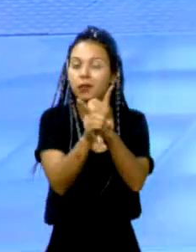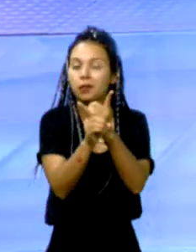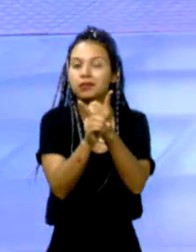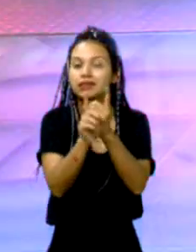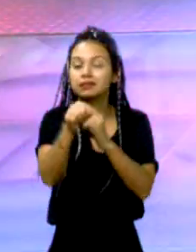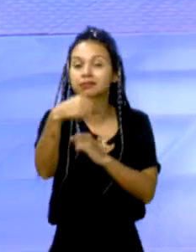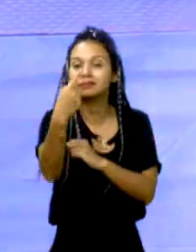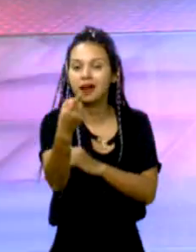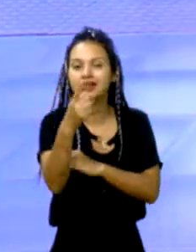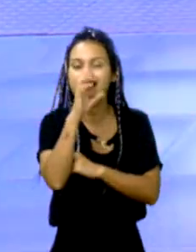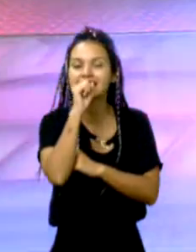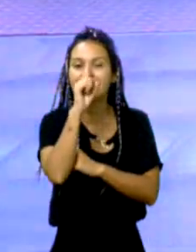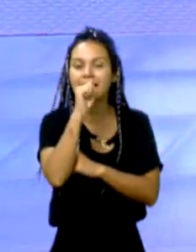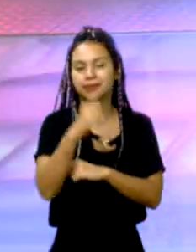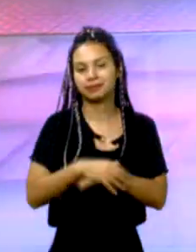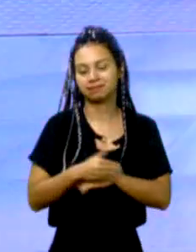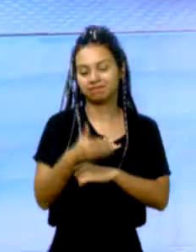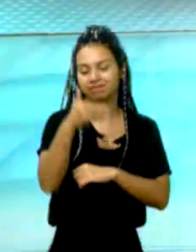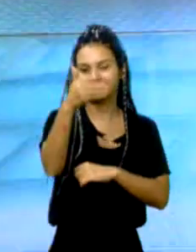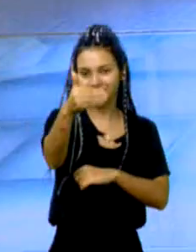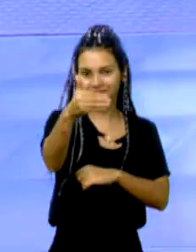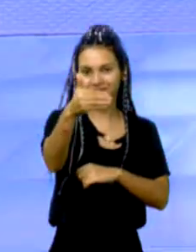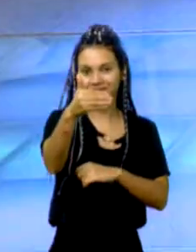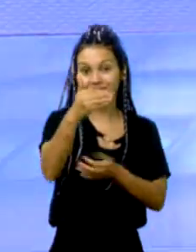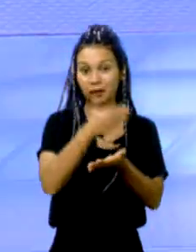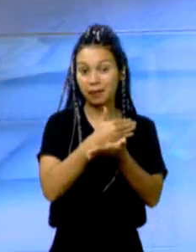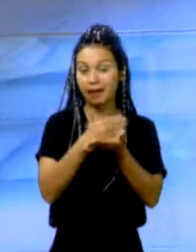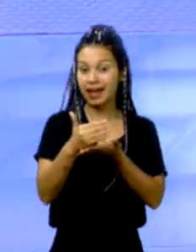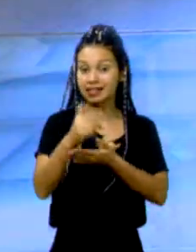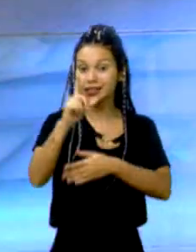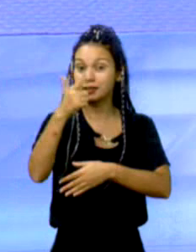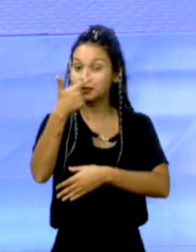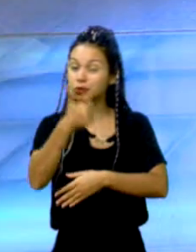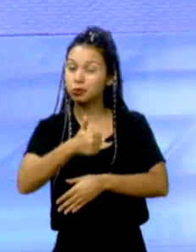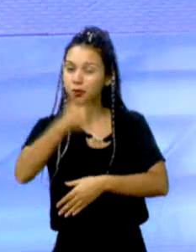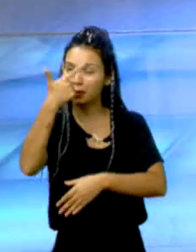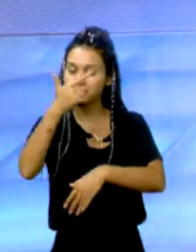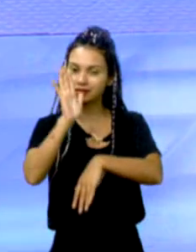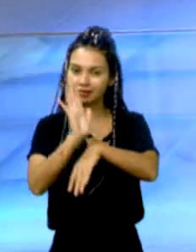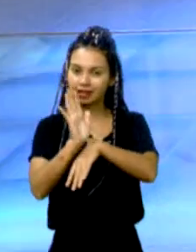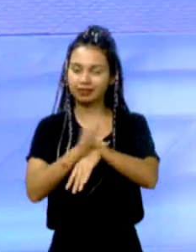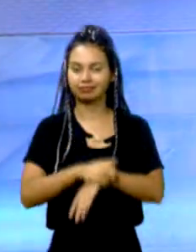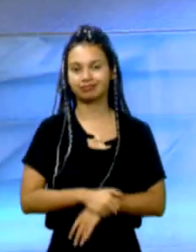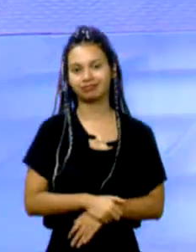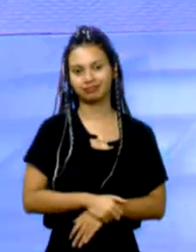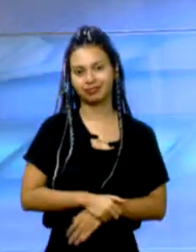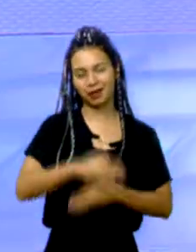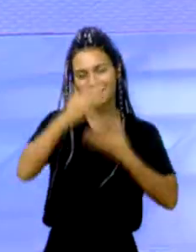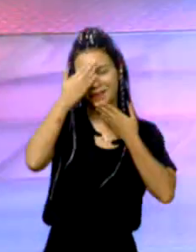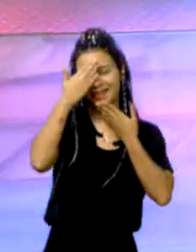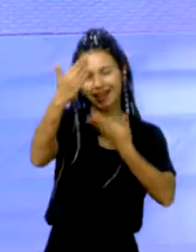próximo sábado, a partir do meio-dia. Obrigada, São Luís.